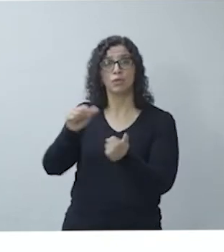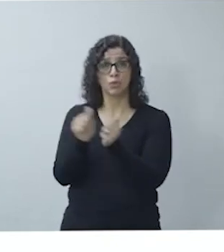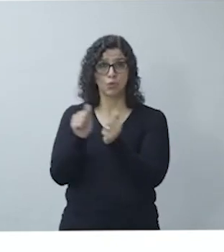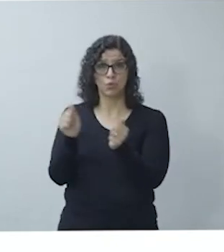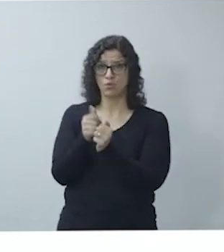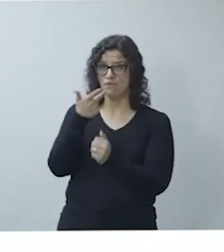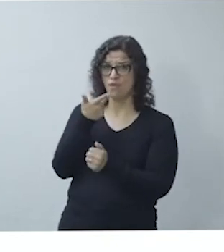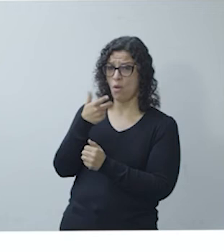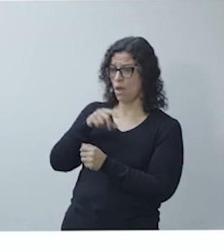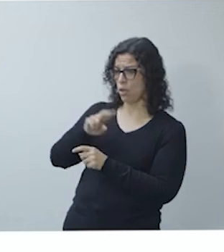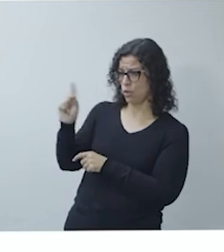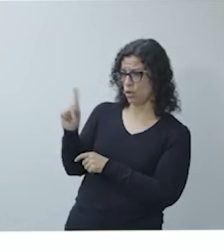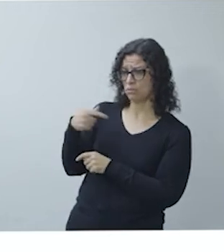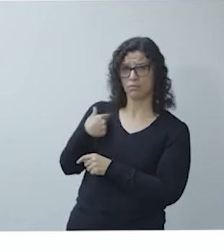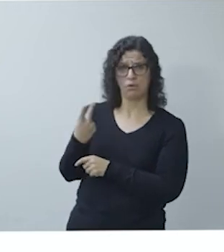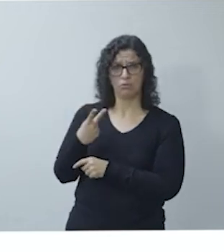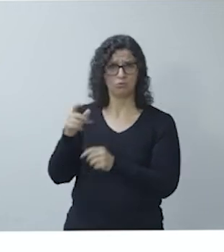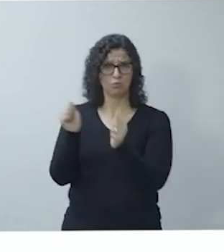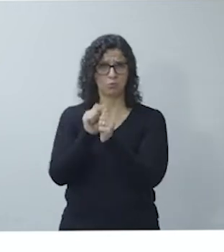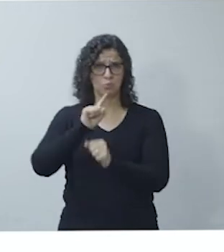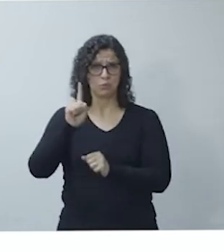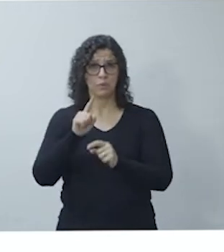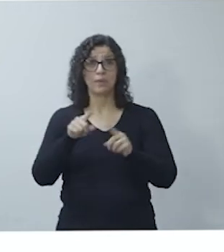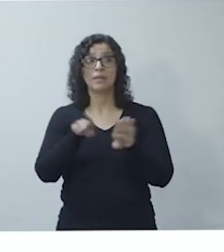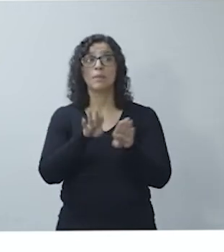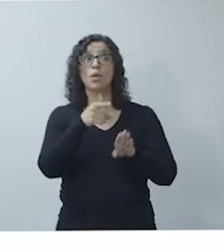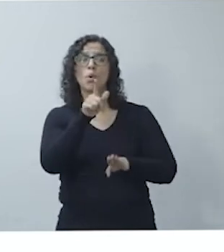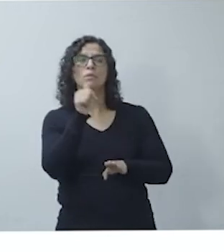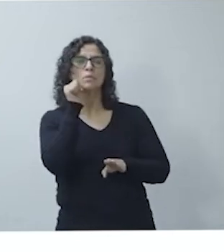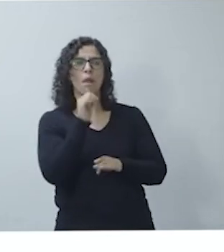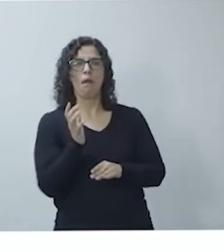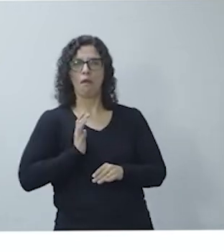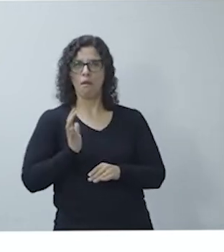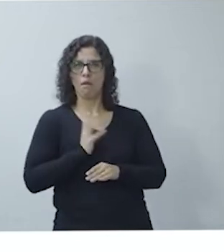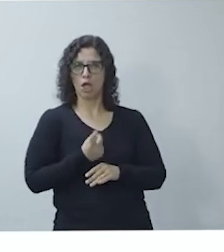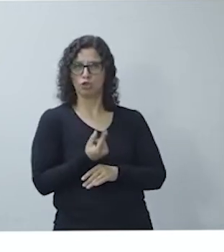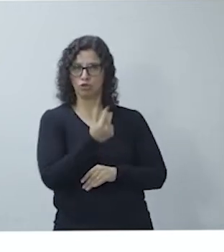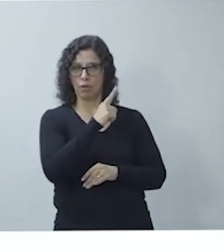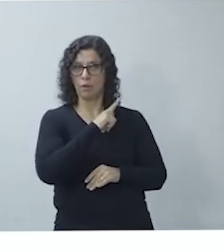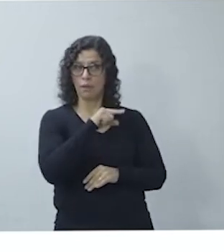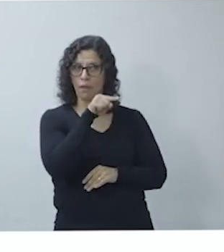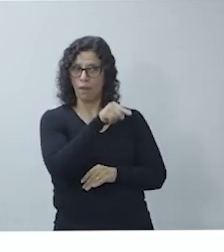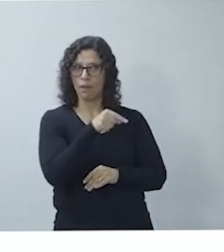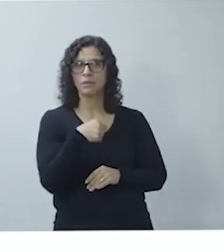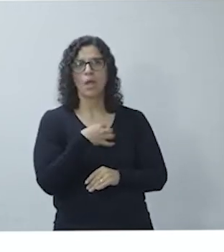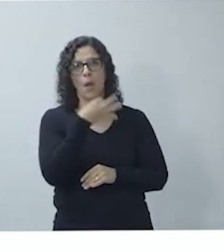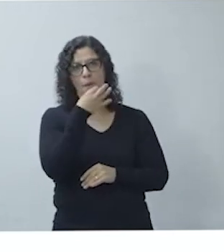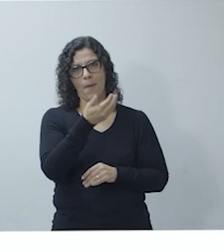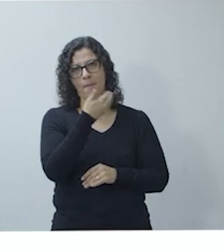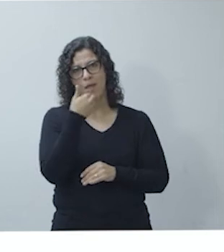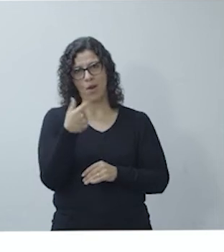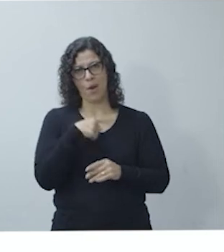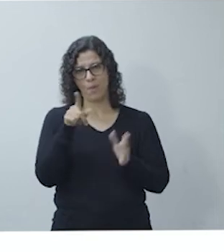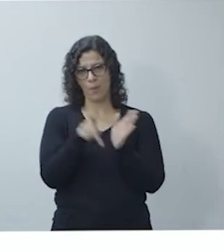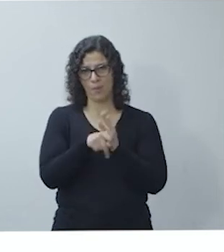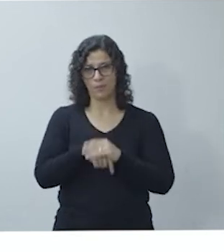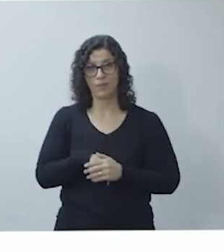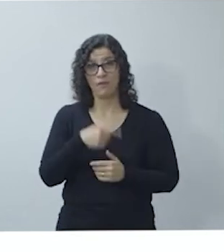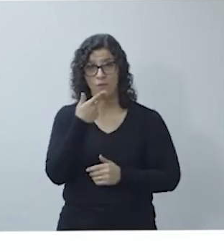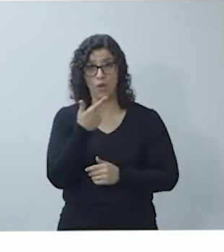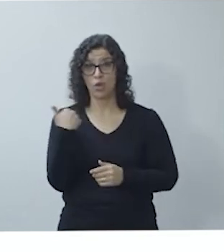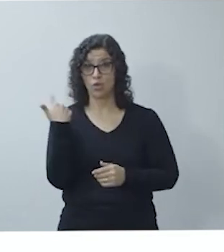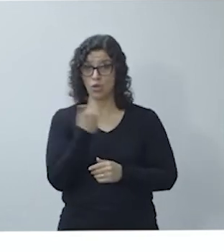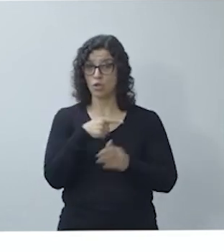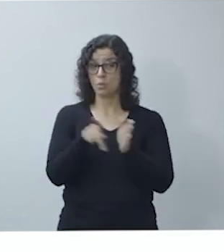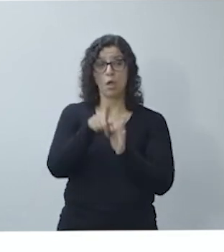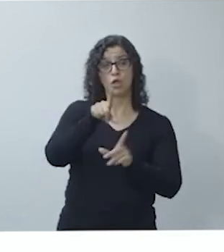não desmoralizasse a ele. Outras Marias ricas, de posição, eram de opinião da primeira Maria. Ele só